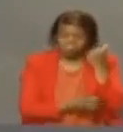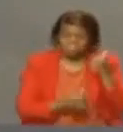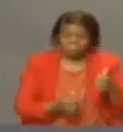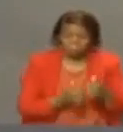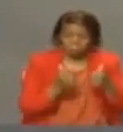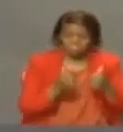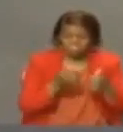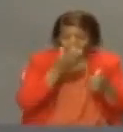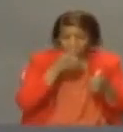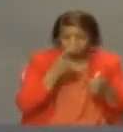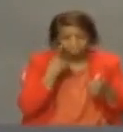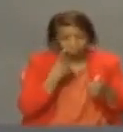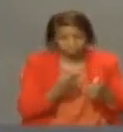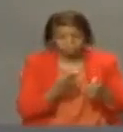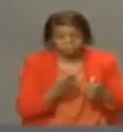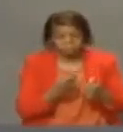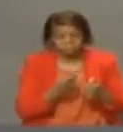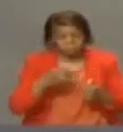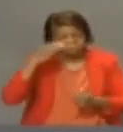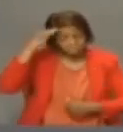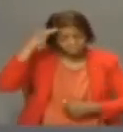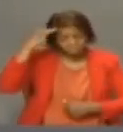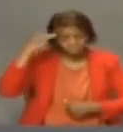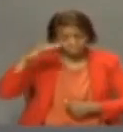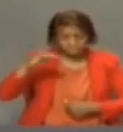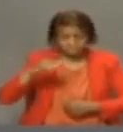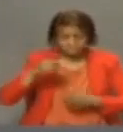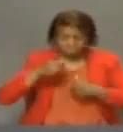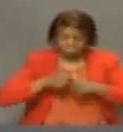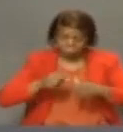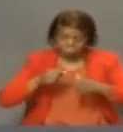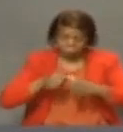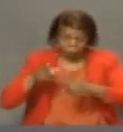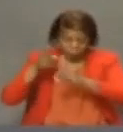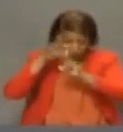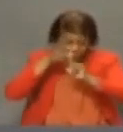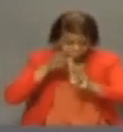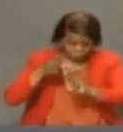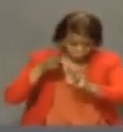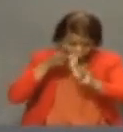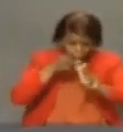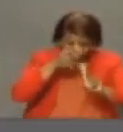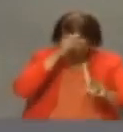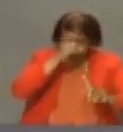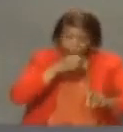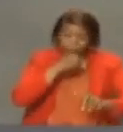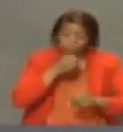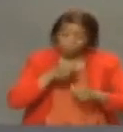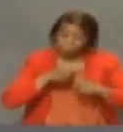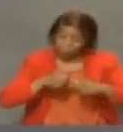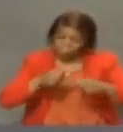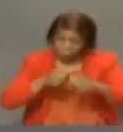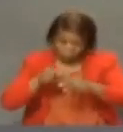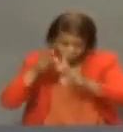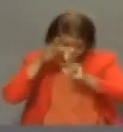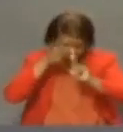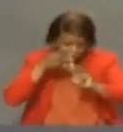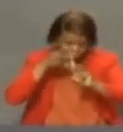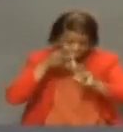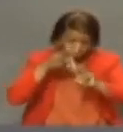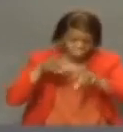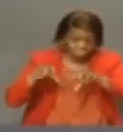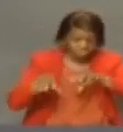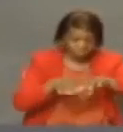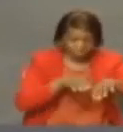competentes vão continuar atentas e cumprir com seu papel de manutenção da ordem pública e fazer